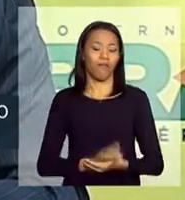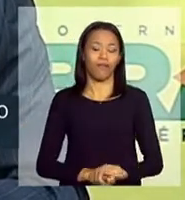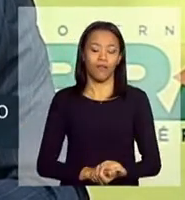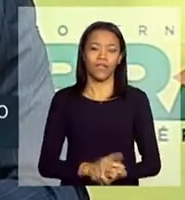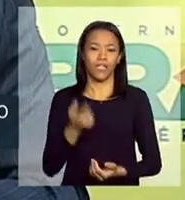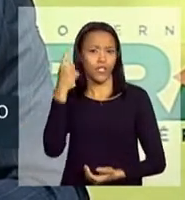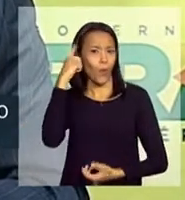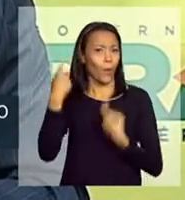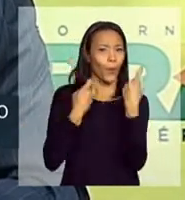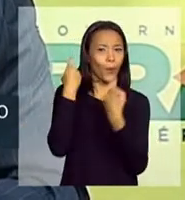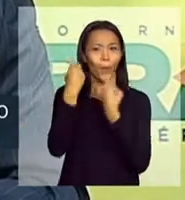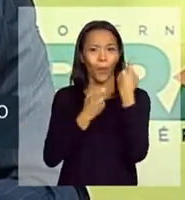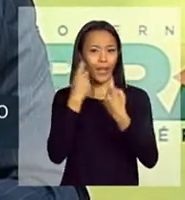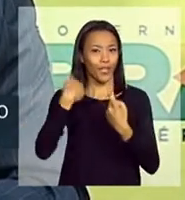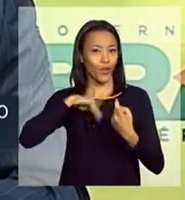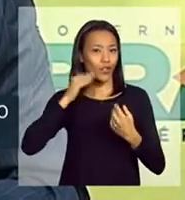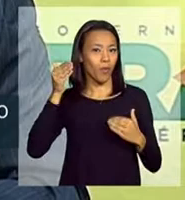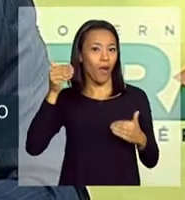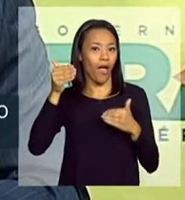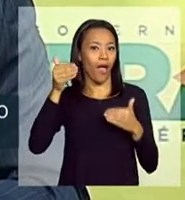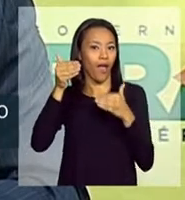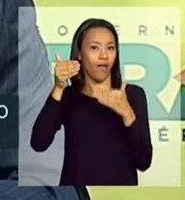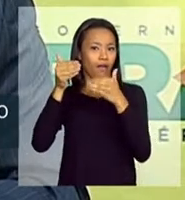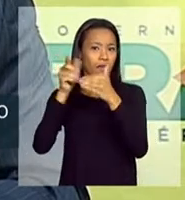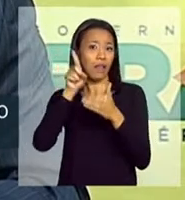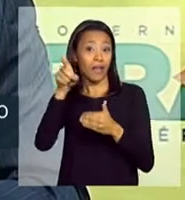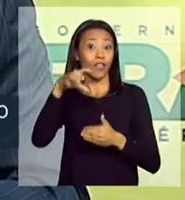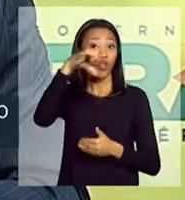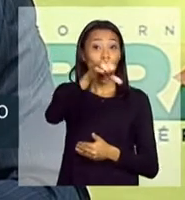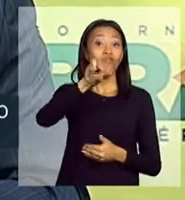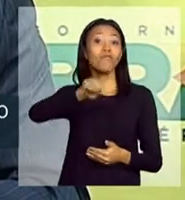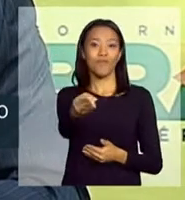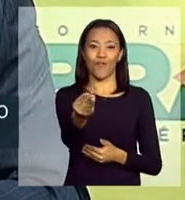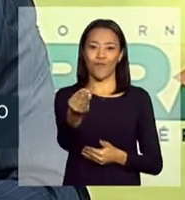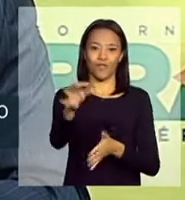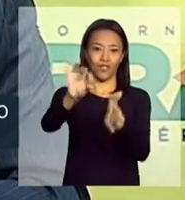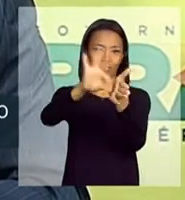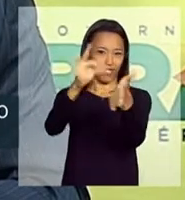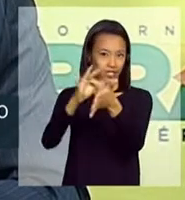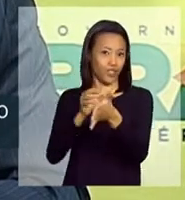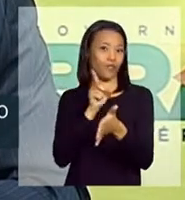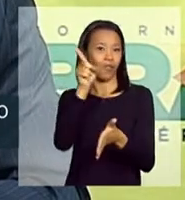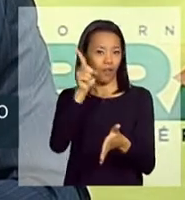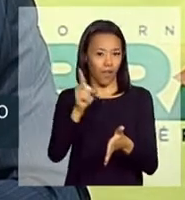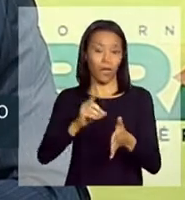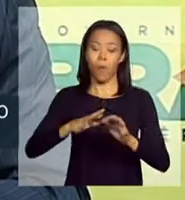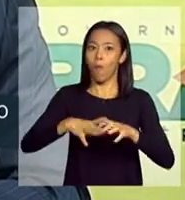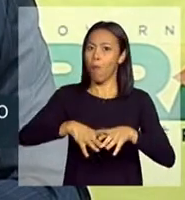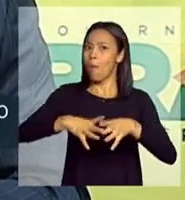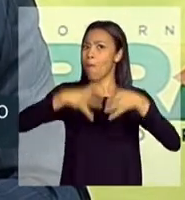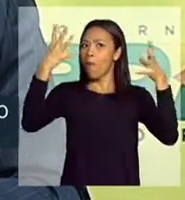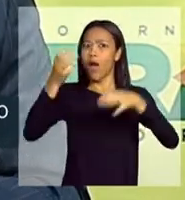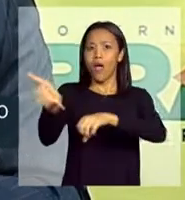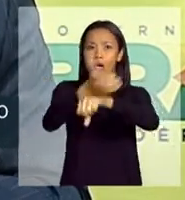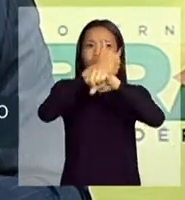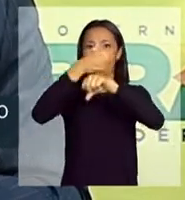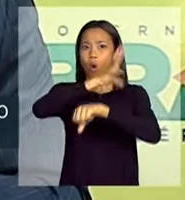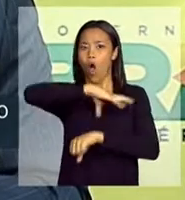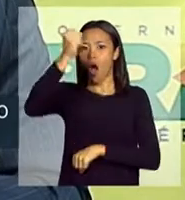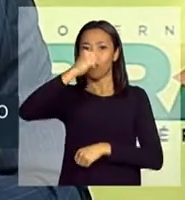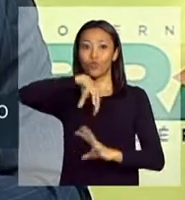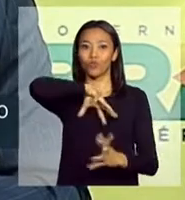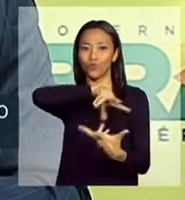que eles estão preocupados para Estamos chegando perto o dele tem 9 milhões de inscritos que é o maior do mundo e nós